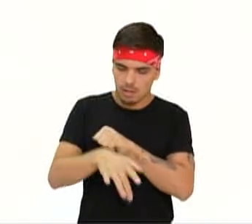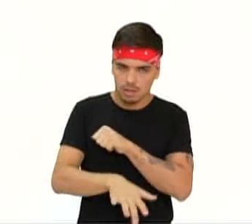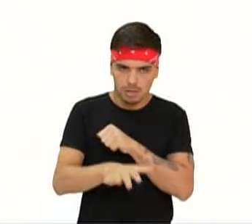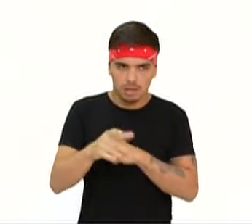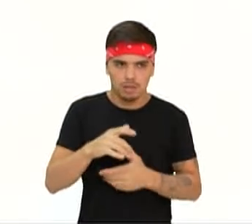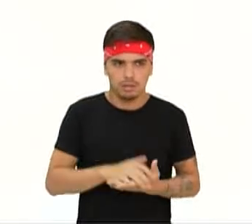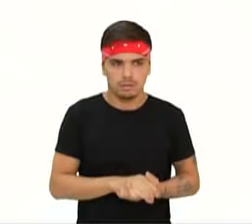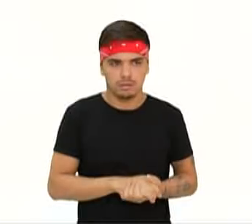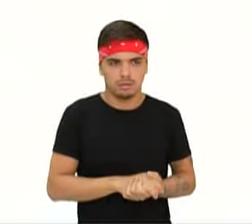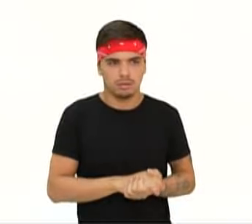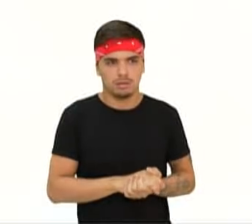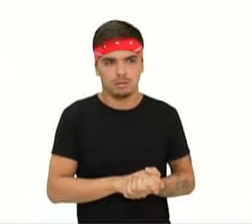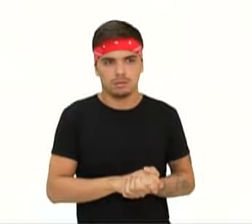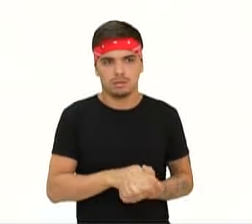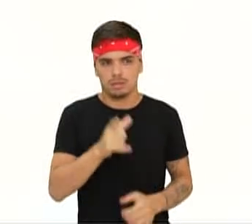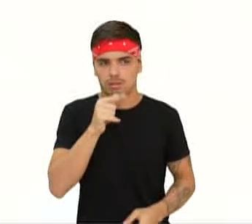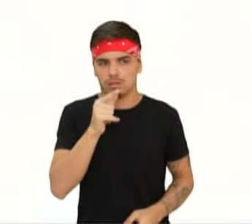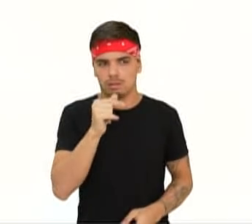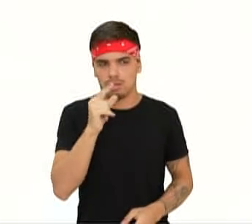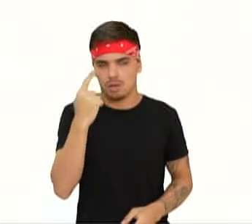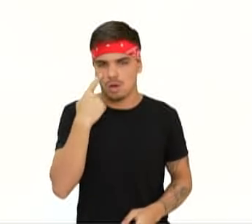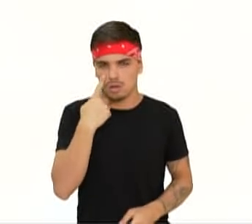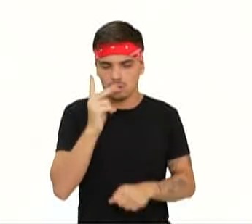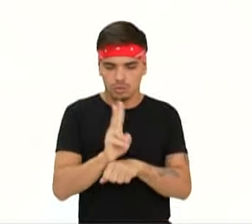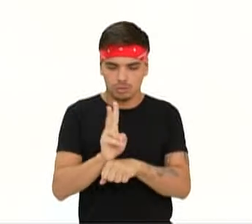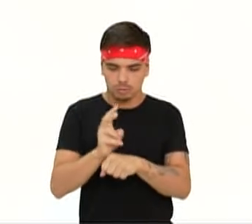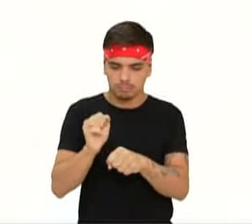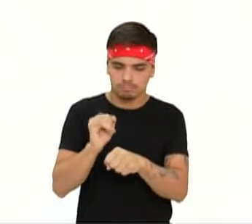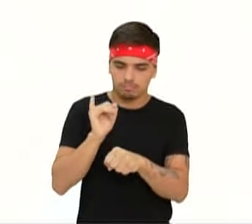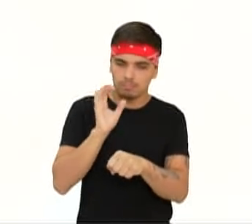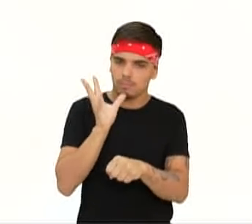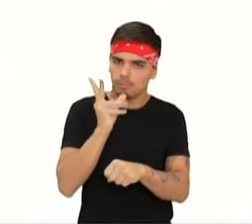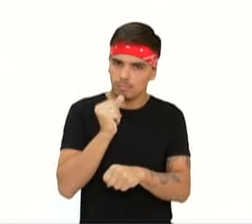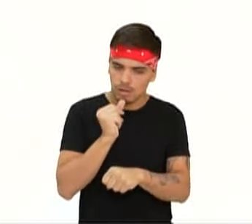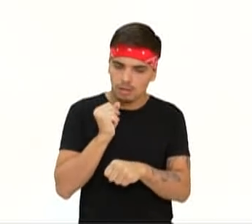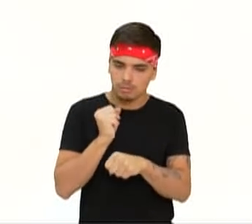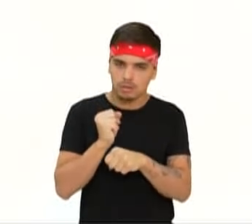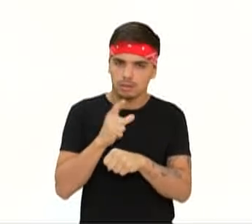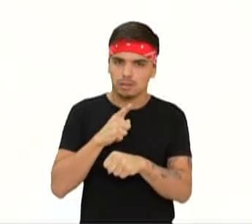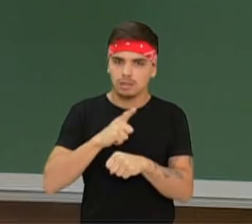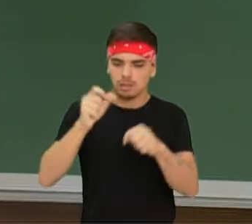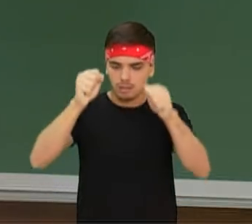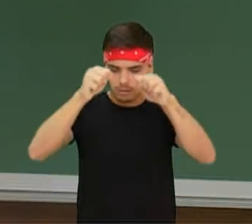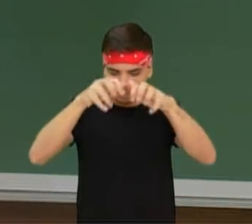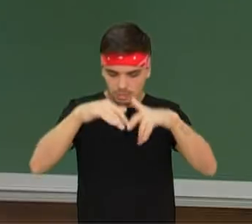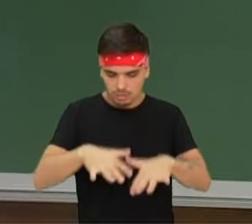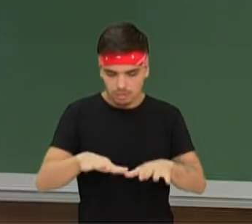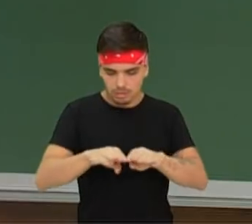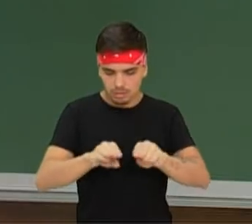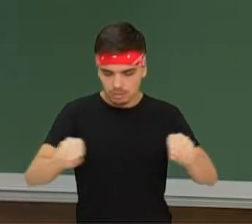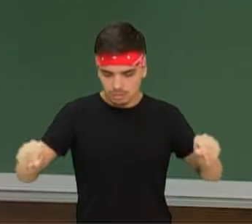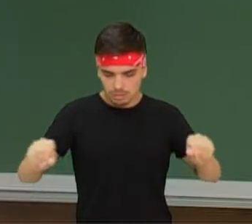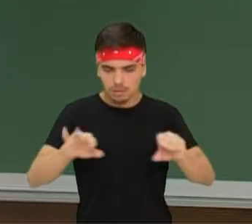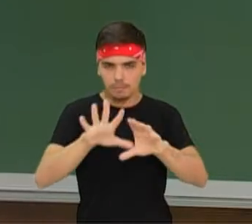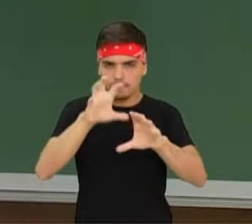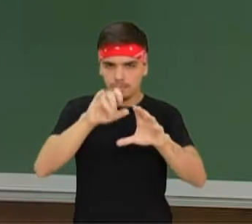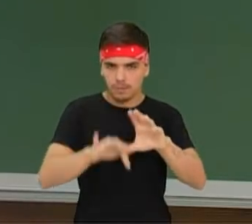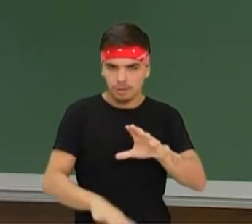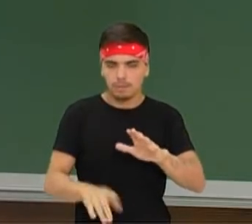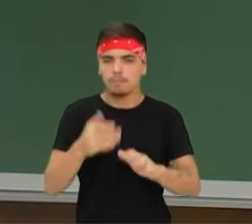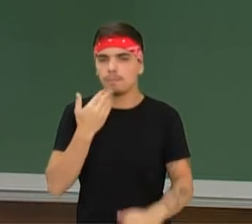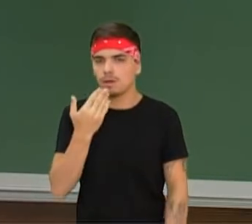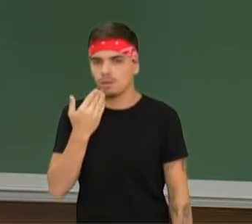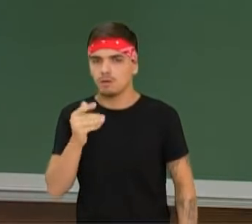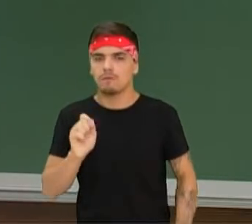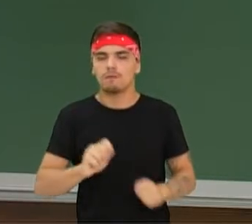né, ela vai ser barrada por esses degraus. Ela vai infiltrar melhor no solo. Isso vai fazer com que o processo